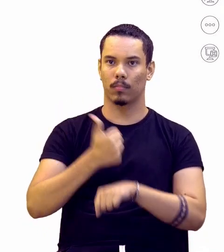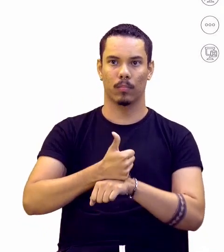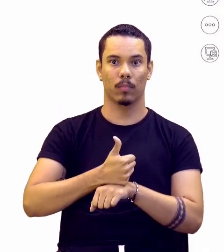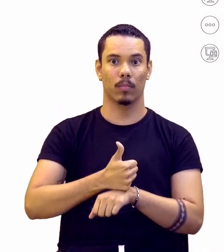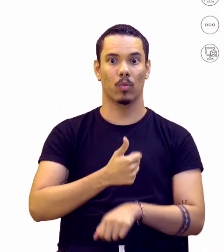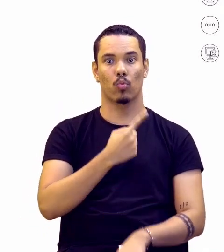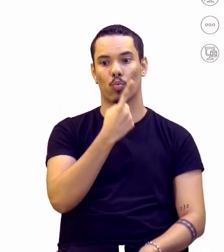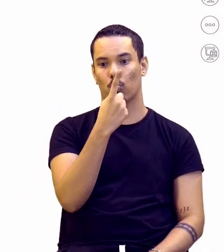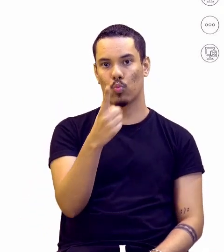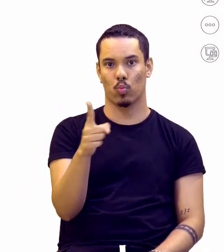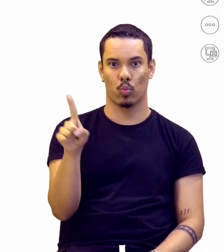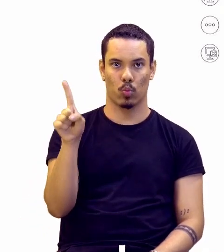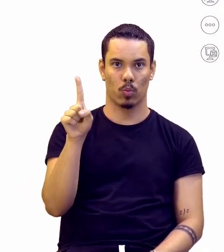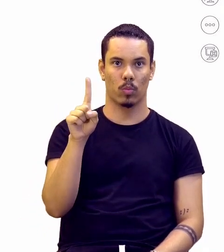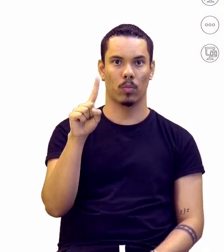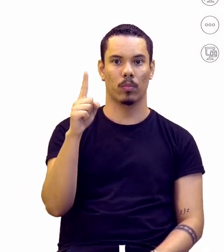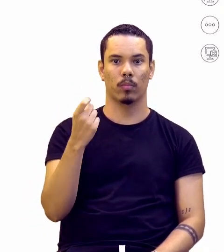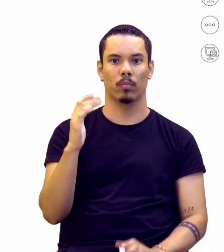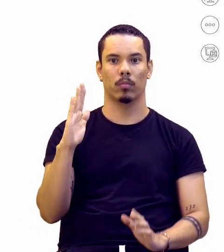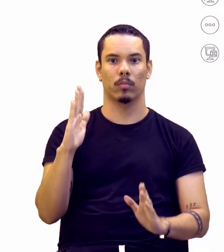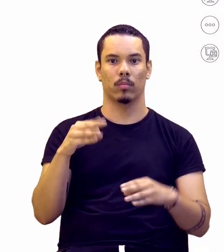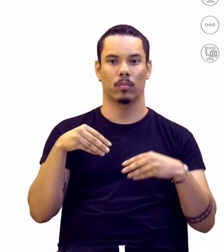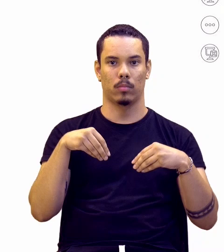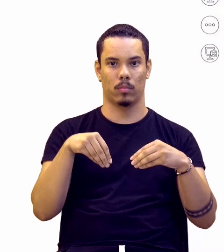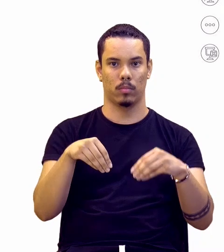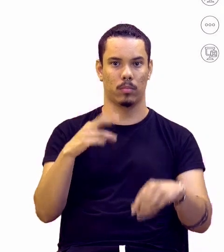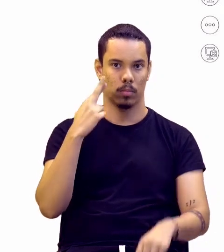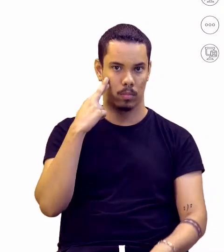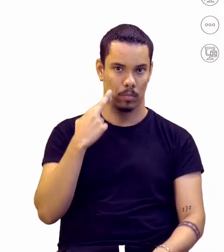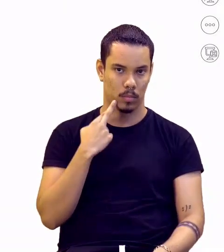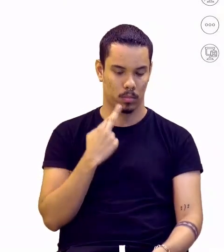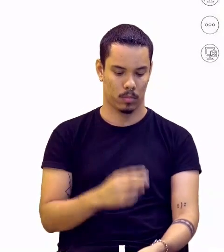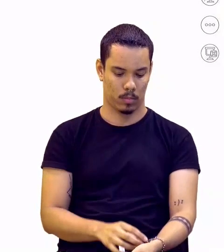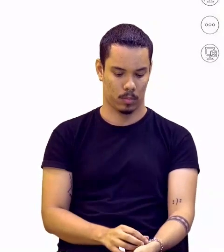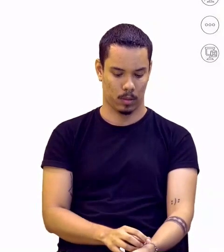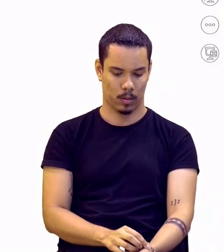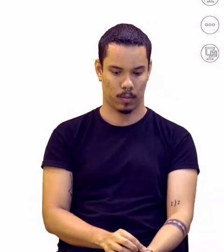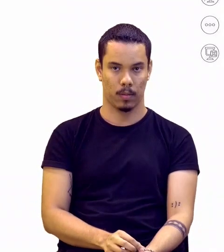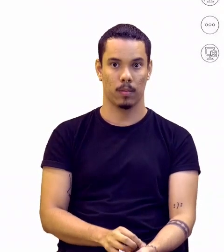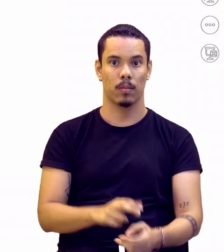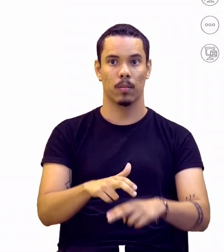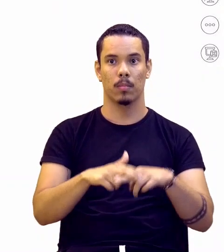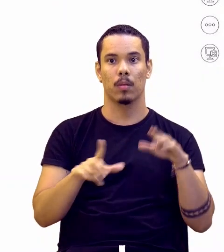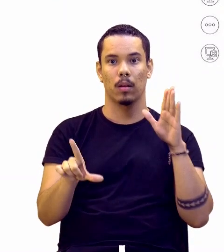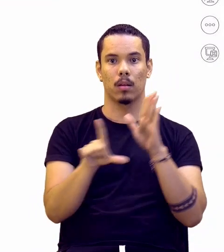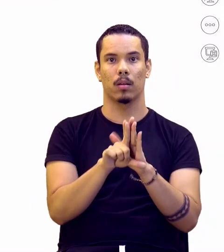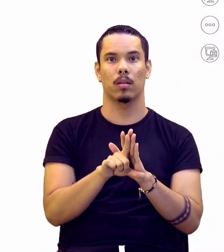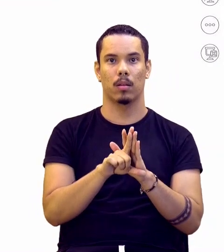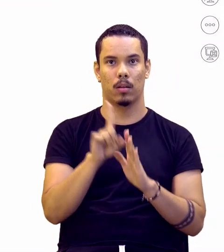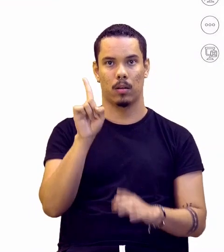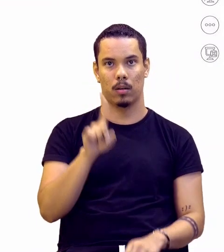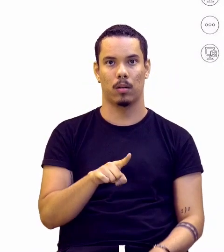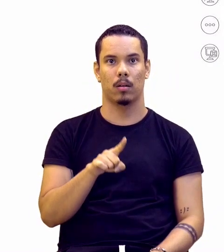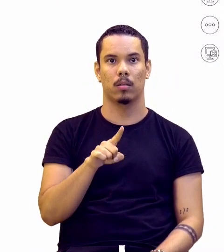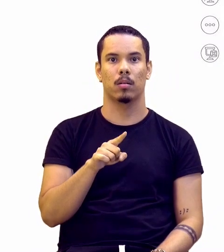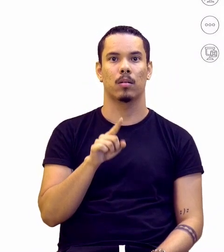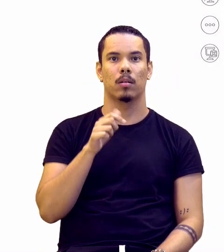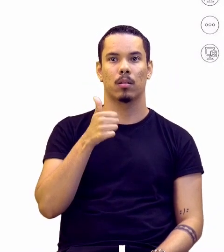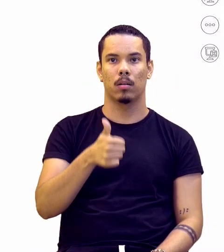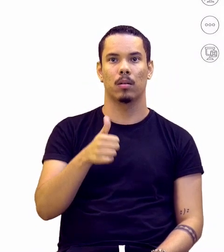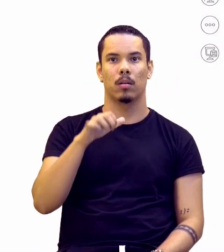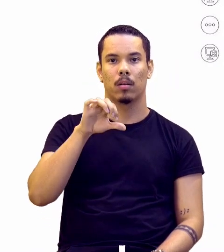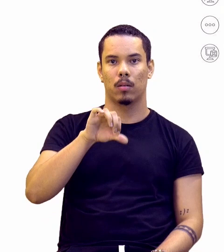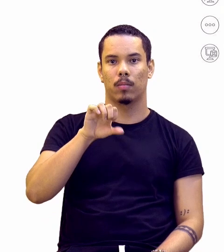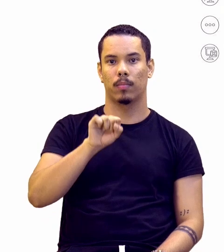último do ex-território de Rondônia. Então a lei é de 81 e foi realmente efetivada,